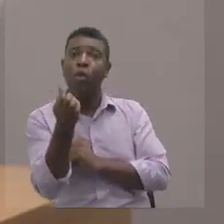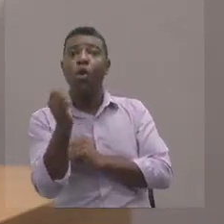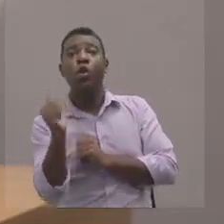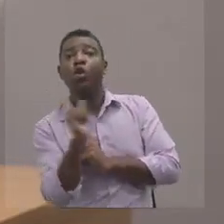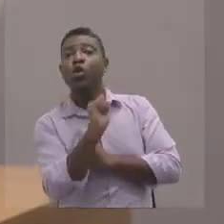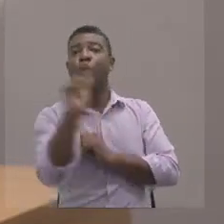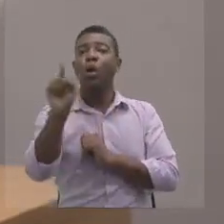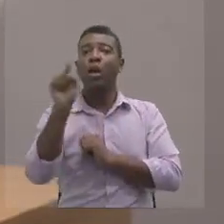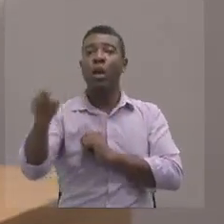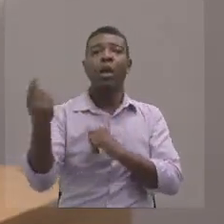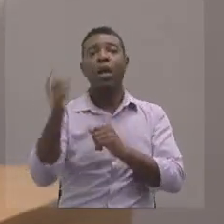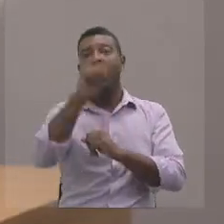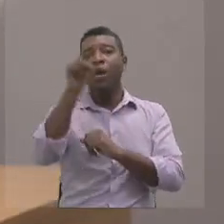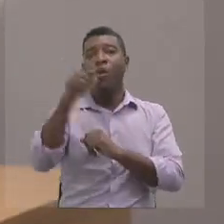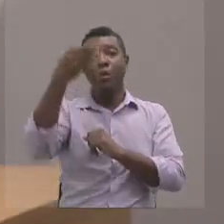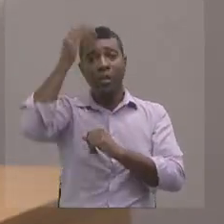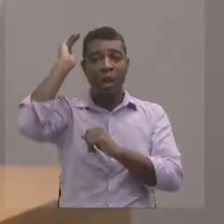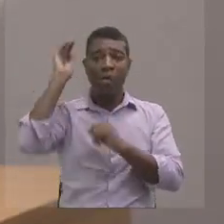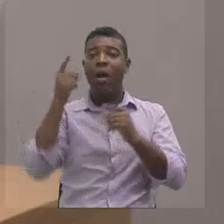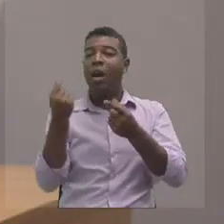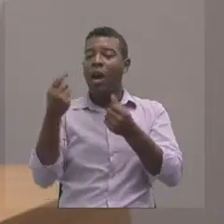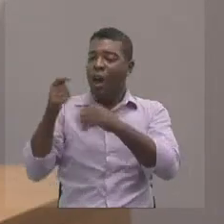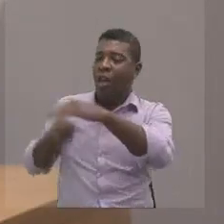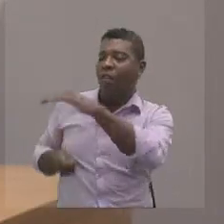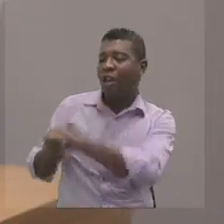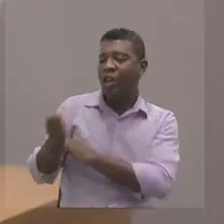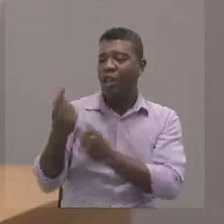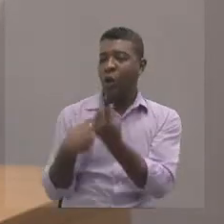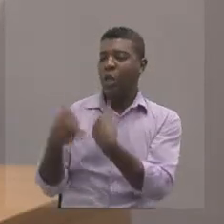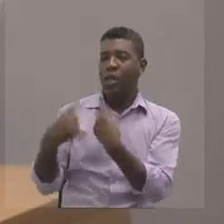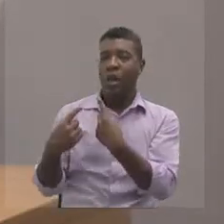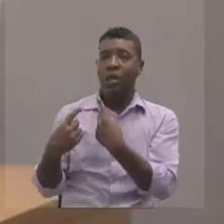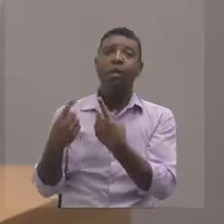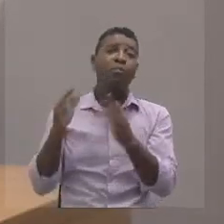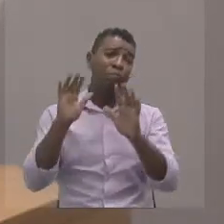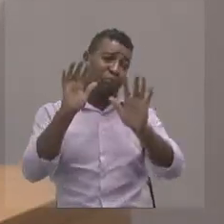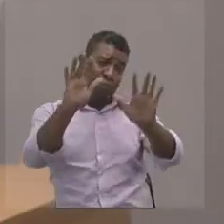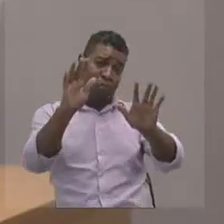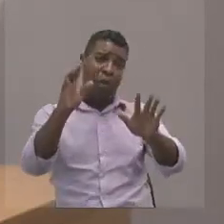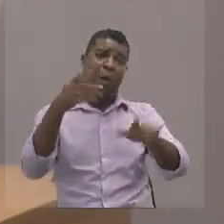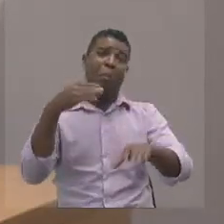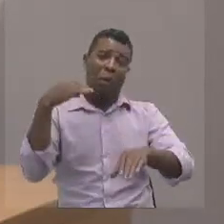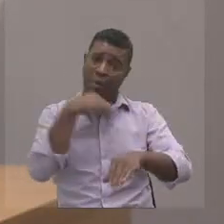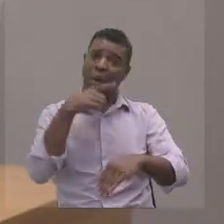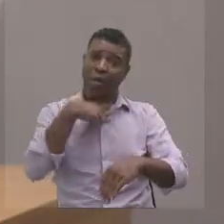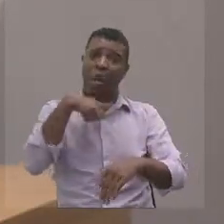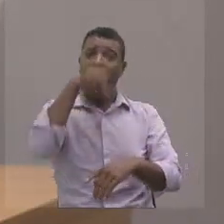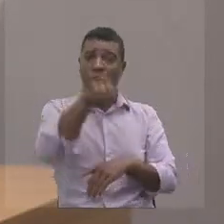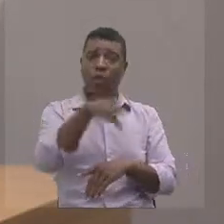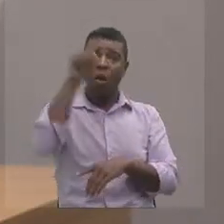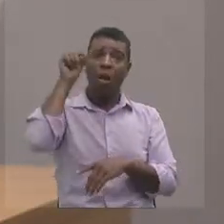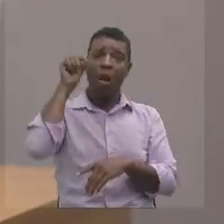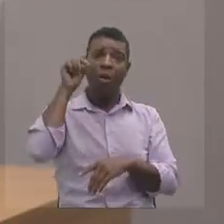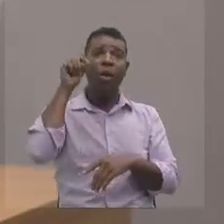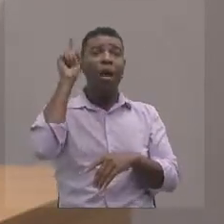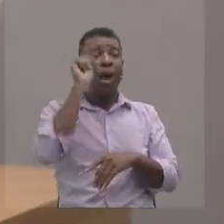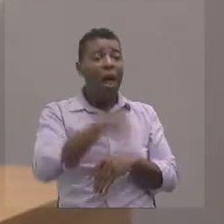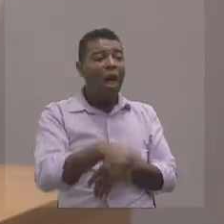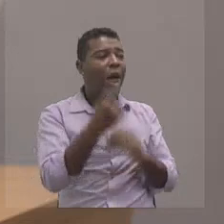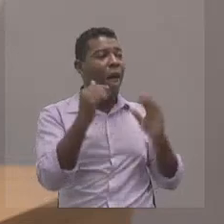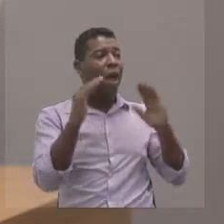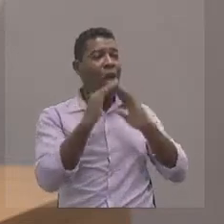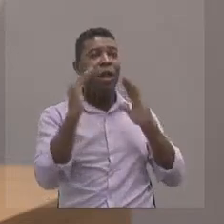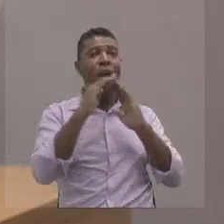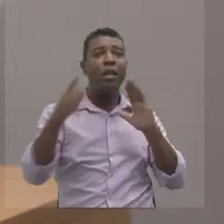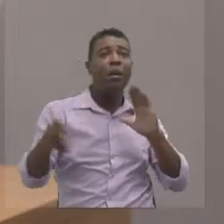em estradas no seu mandato inteiro então assim existe uma escolha de prioridade que valoriza o imóvel do governador do Estado isso é